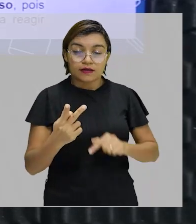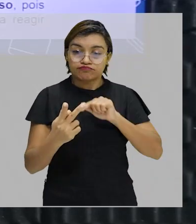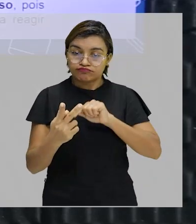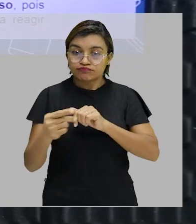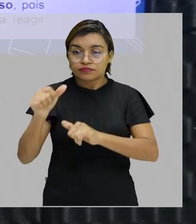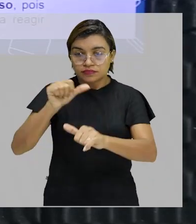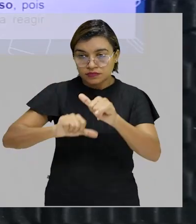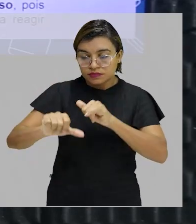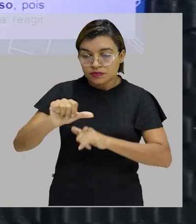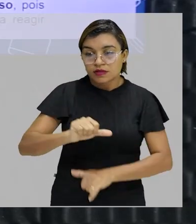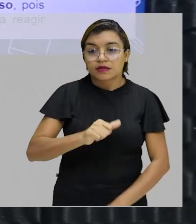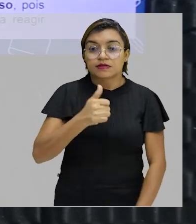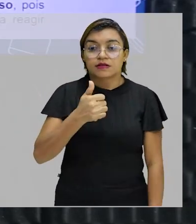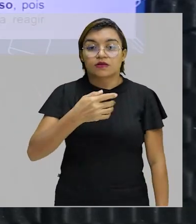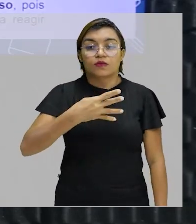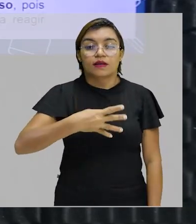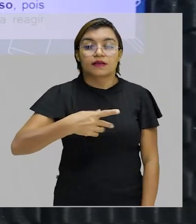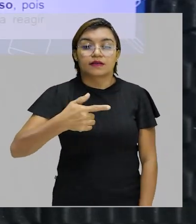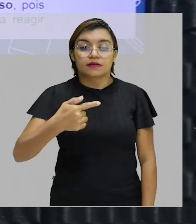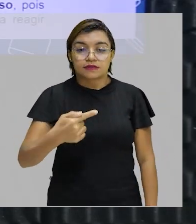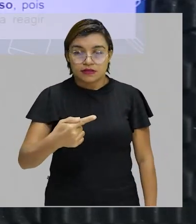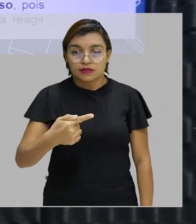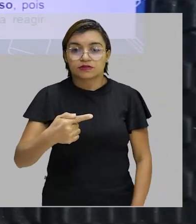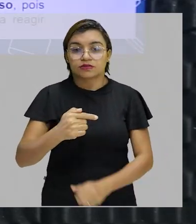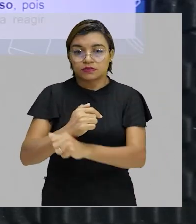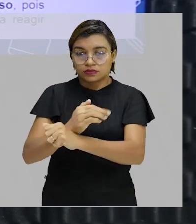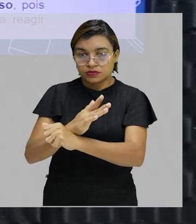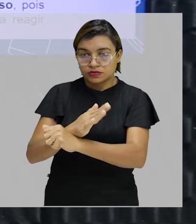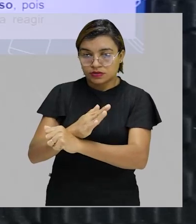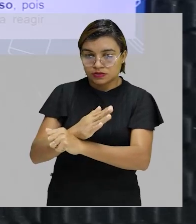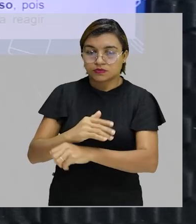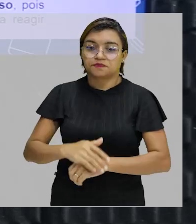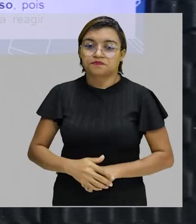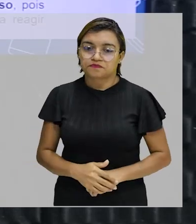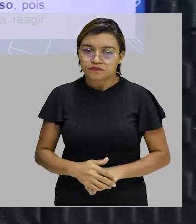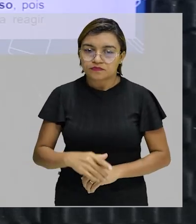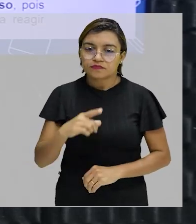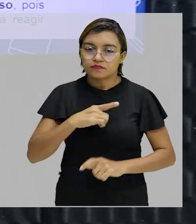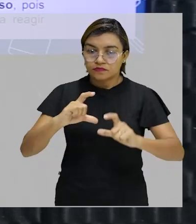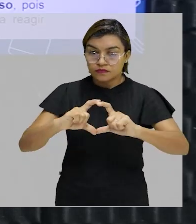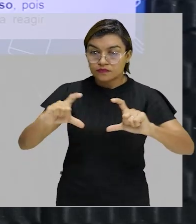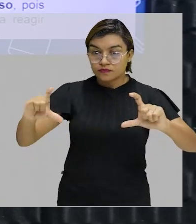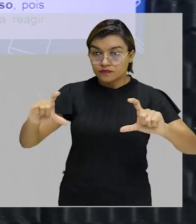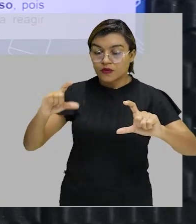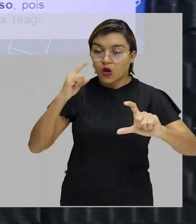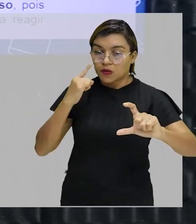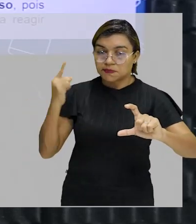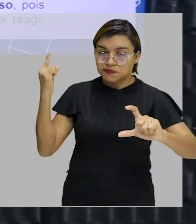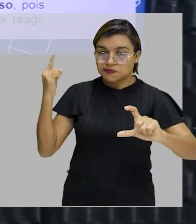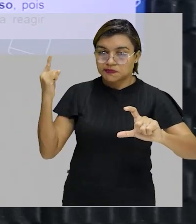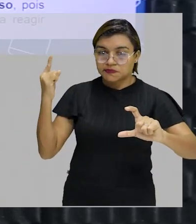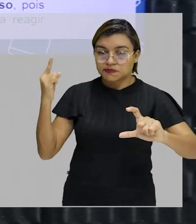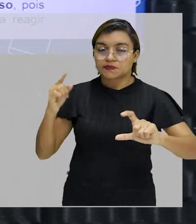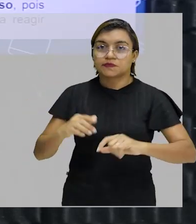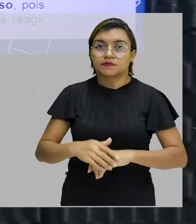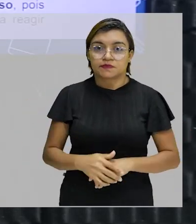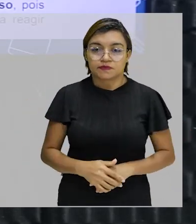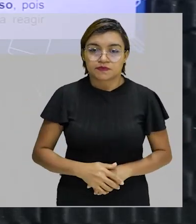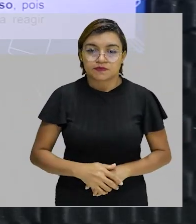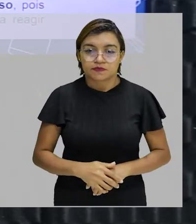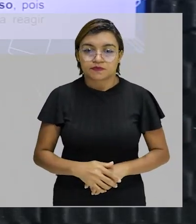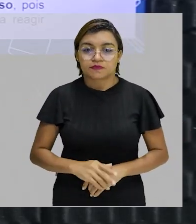com 147 gramas de ácido sulfúrico. Então, eu vou pegar a equação, certo?